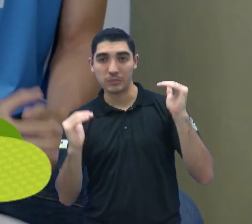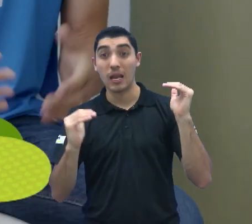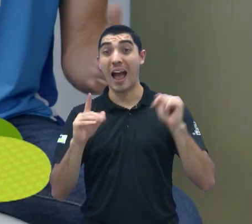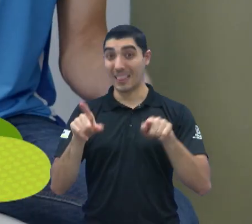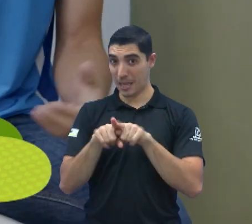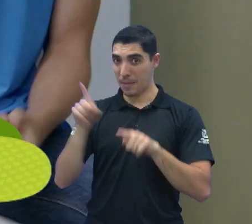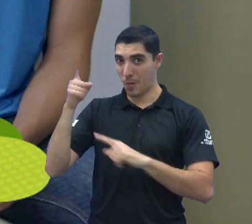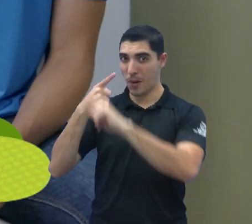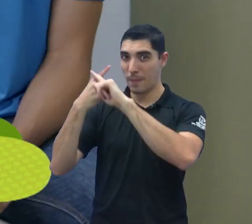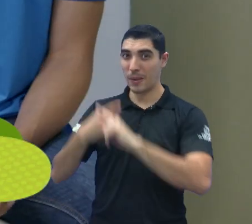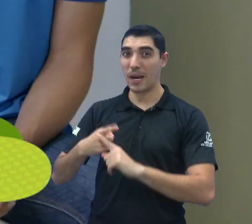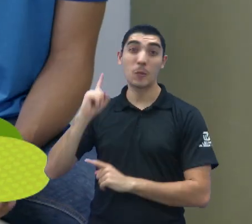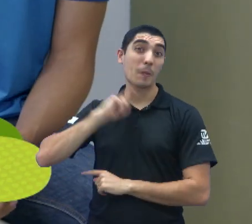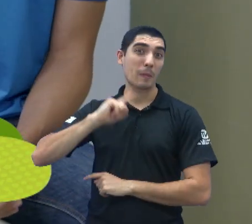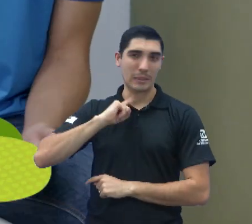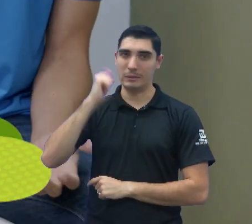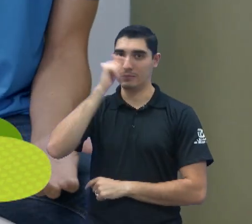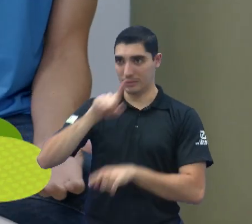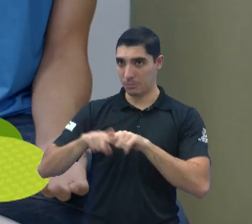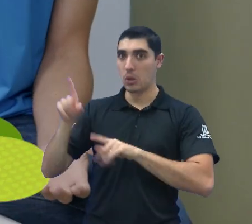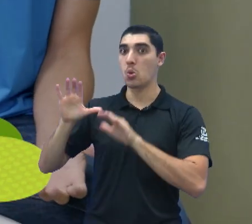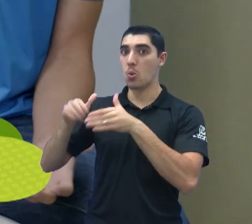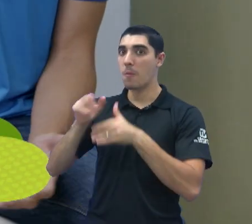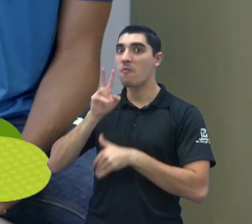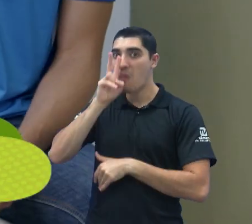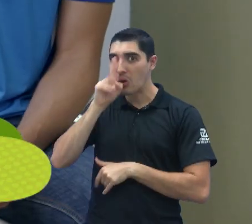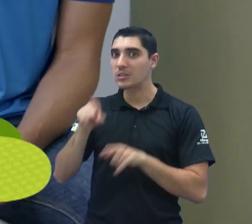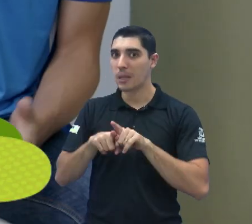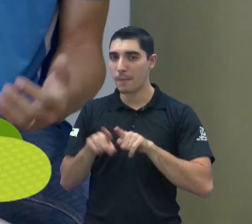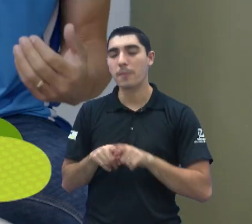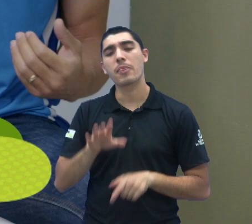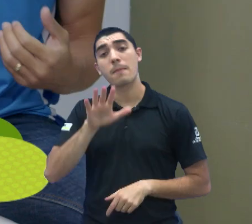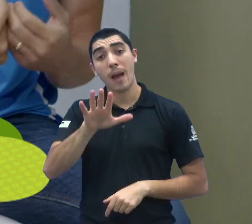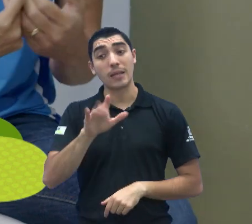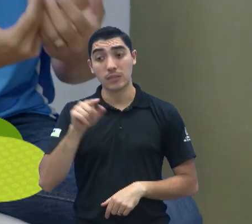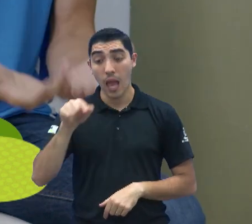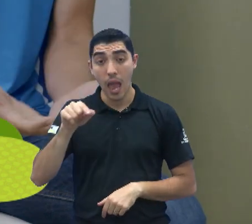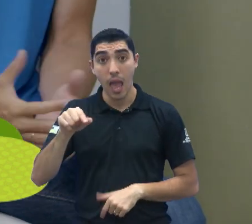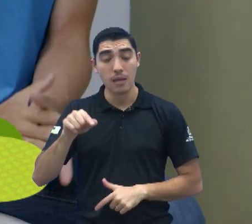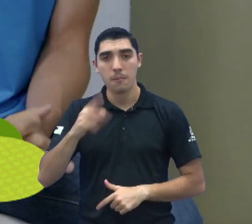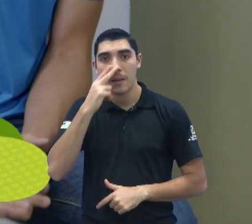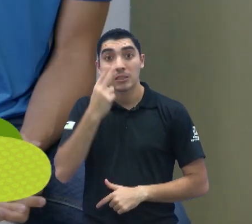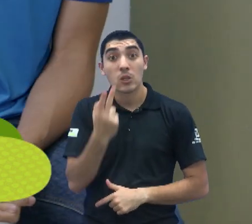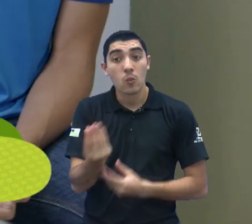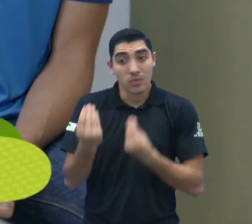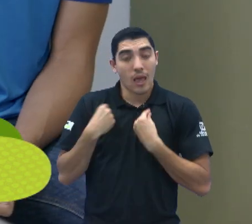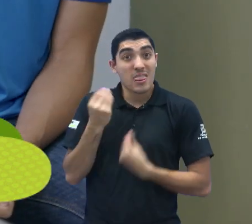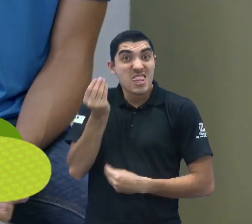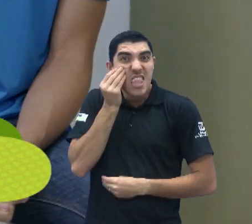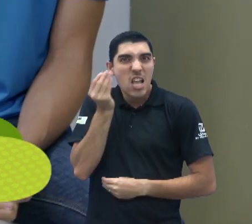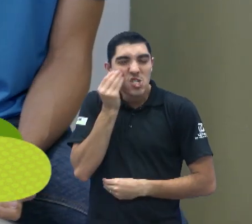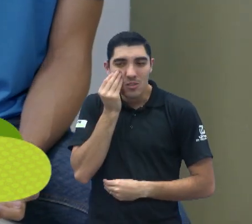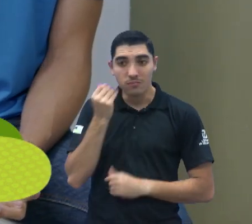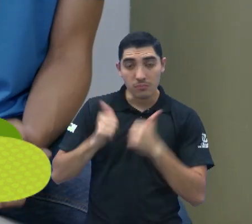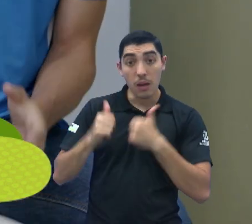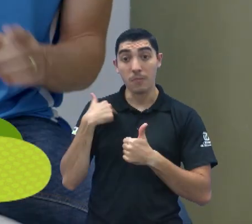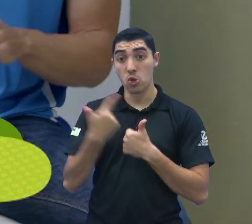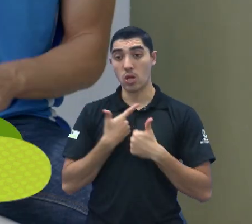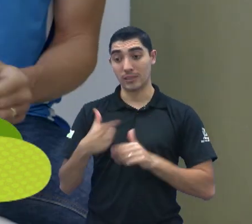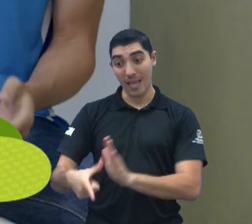lá, porque tem muitos times bons. Mas são verdadeiros testes para a gente e para nos deixar preparados para a Superliga.